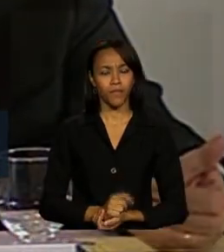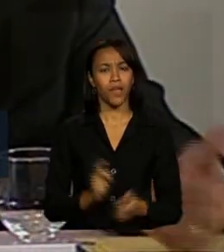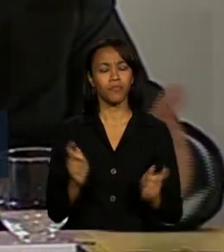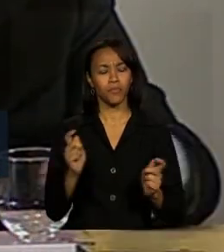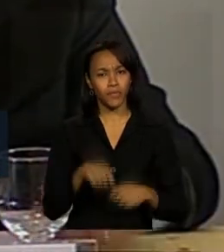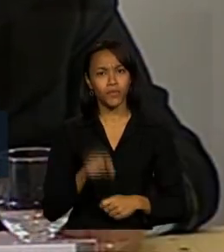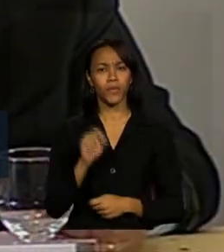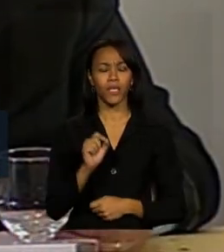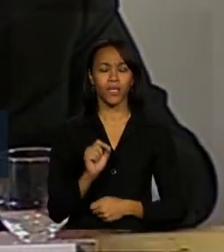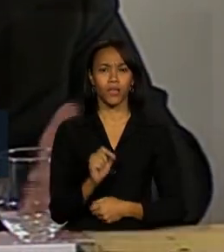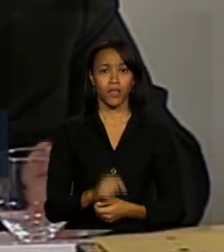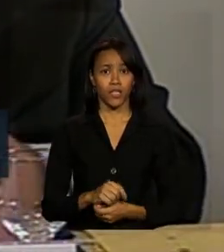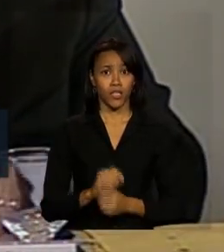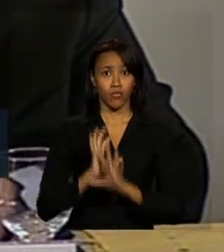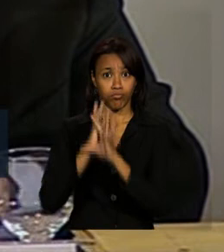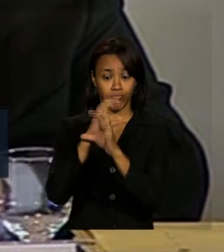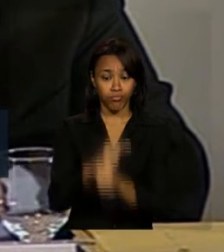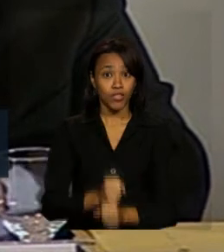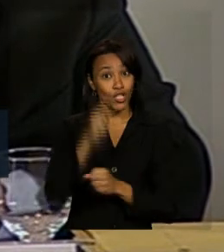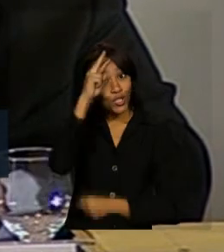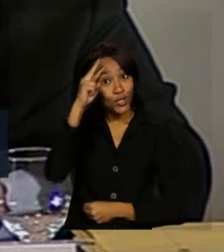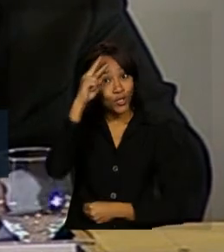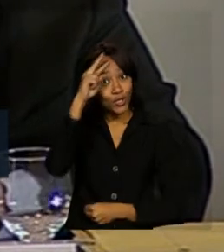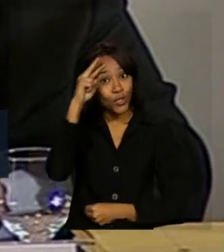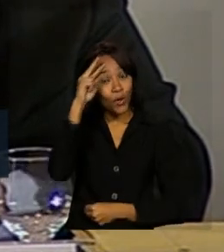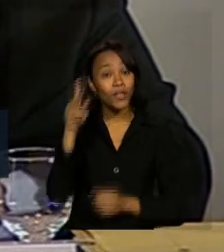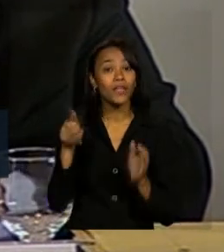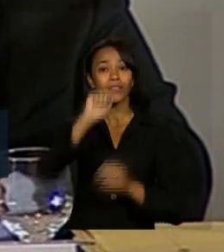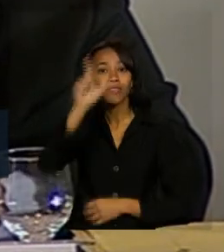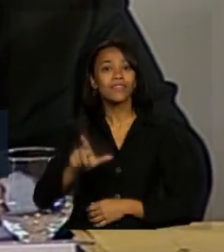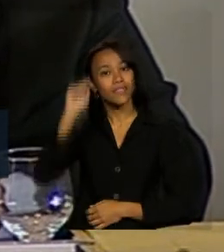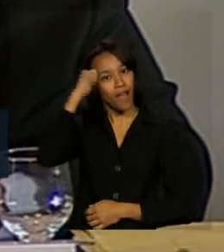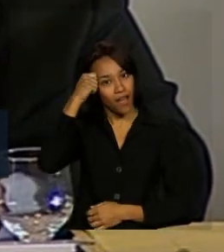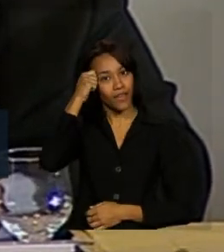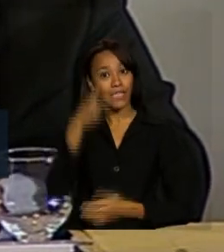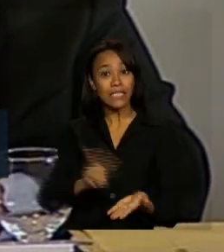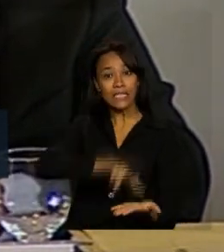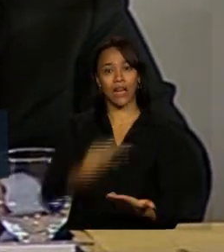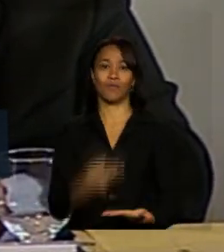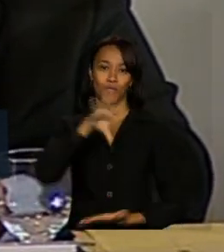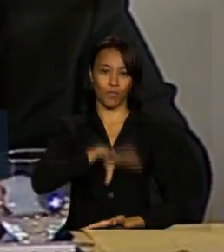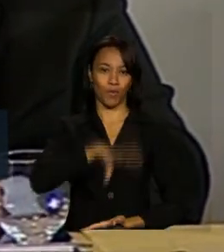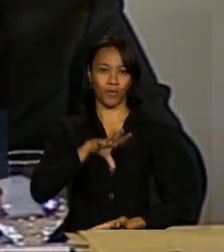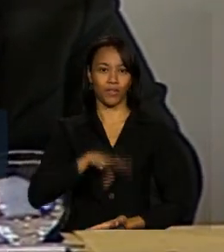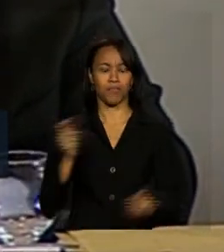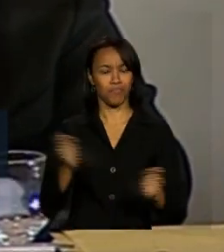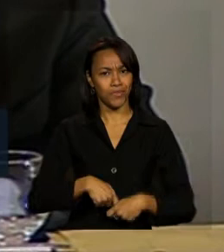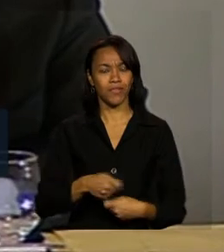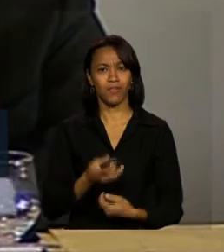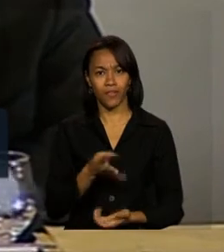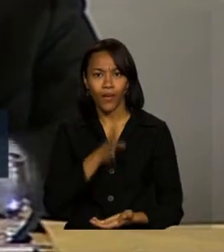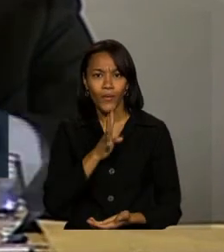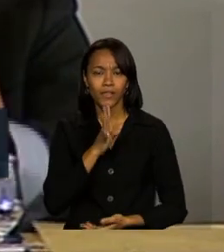toda a coleção de História da África em 10 volumes, traduzido em português. E essa História da África, ela é